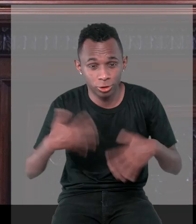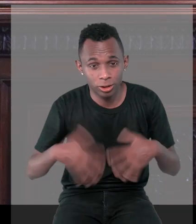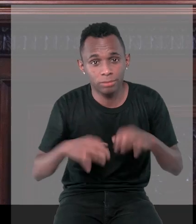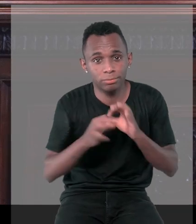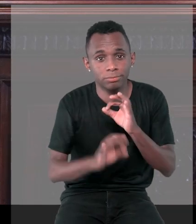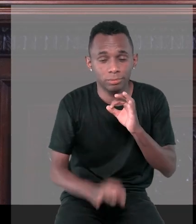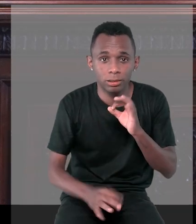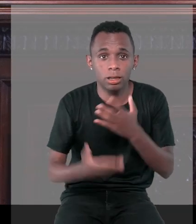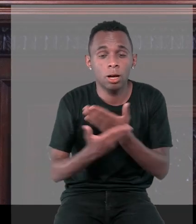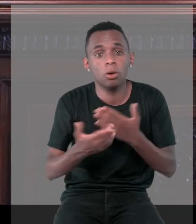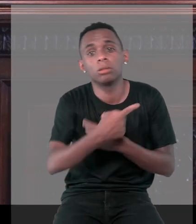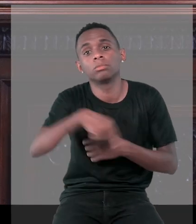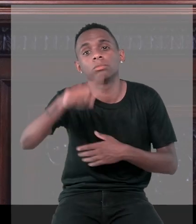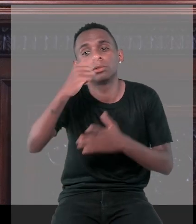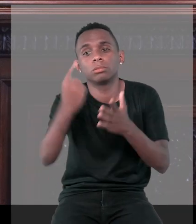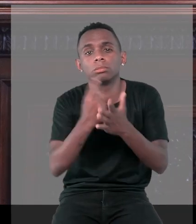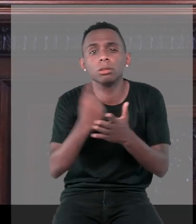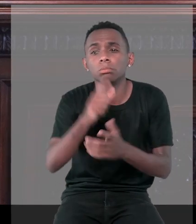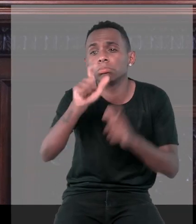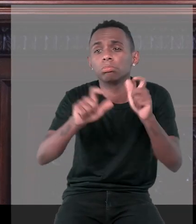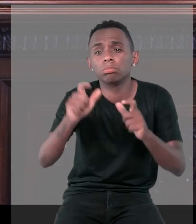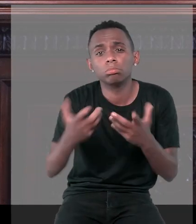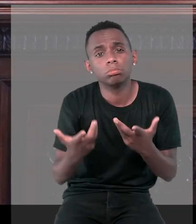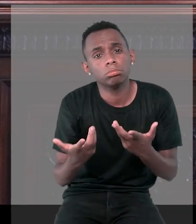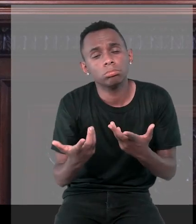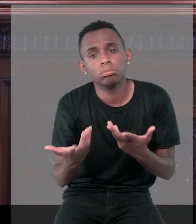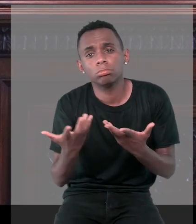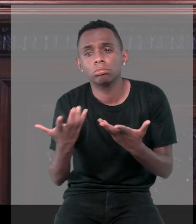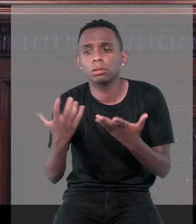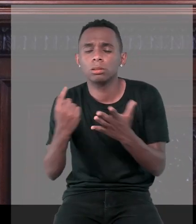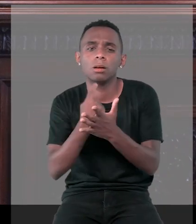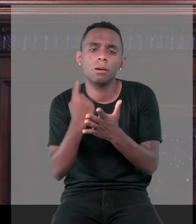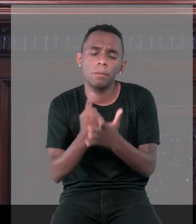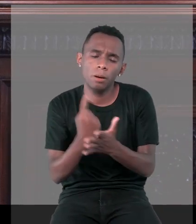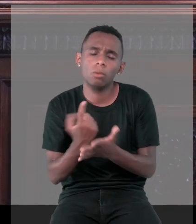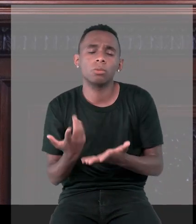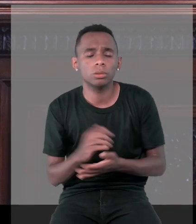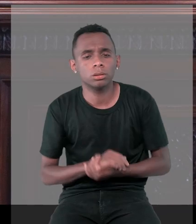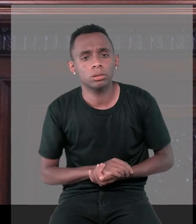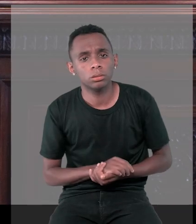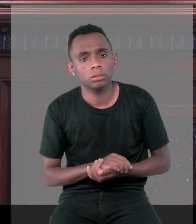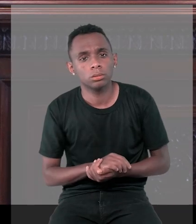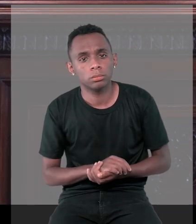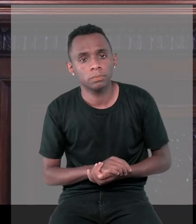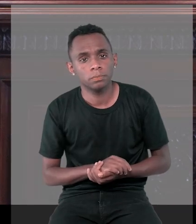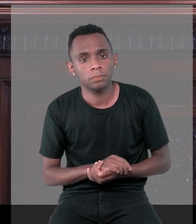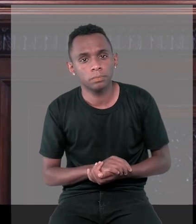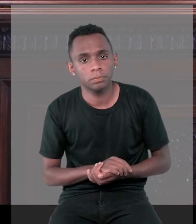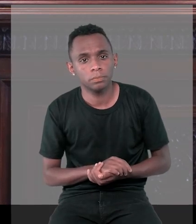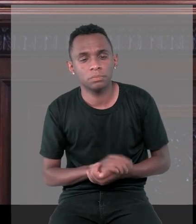um bocadinho. Vamos abrir para vocês. Às vezes alguém tem alguma pergunta queira fazer.